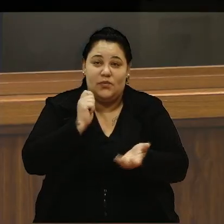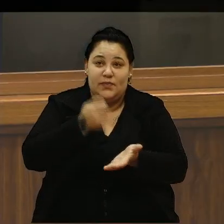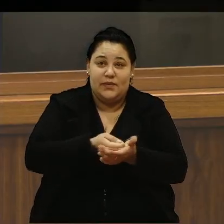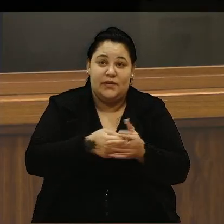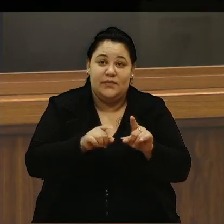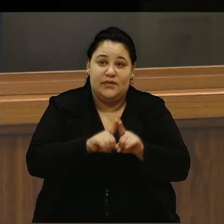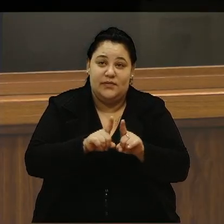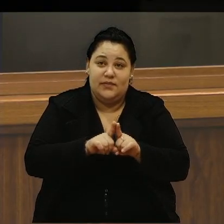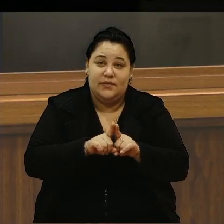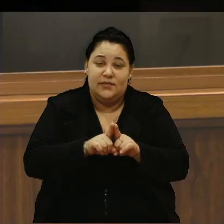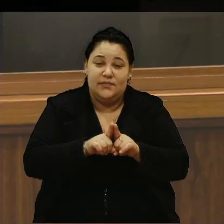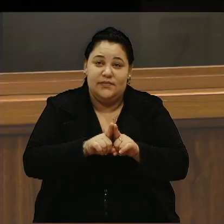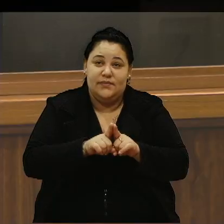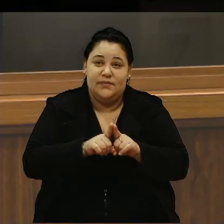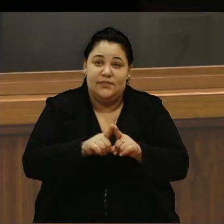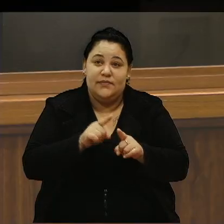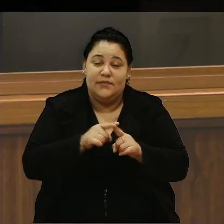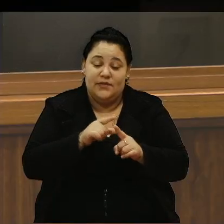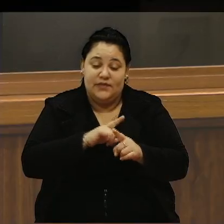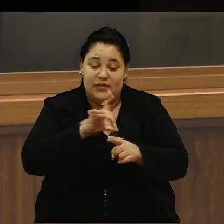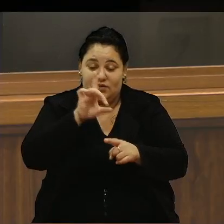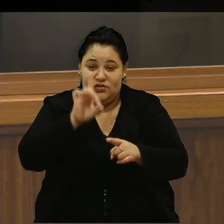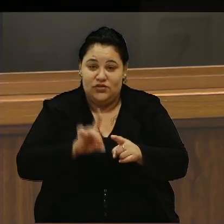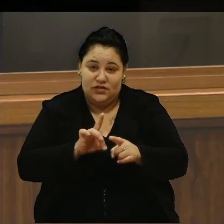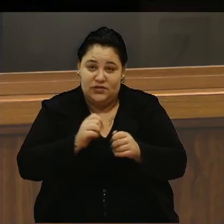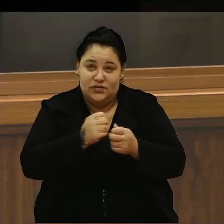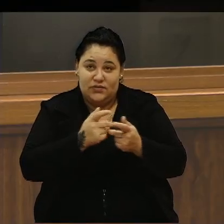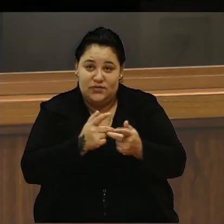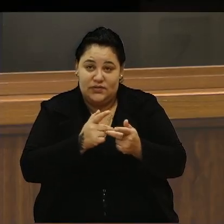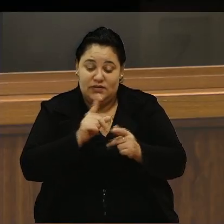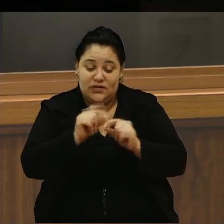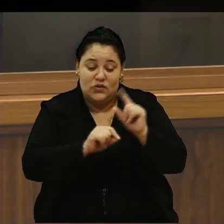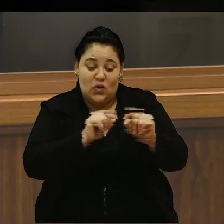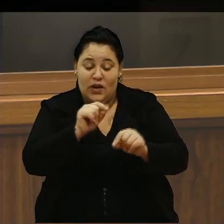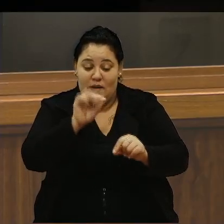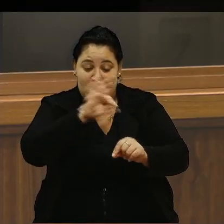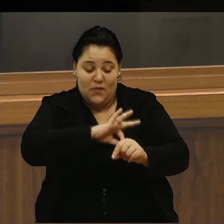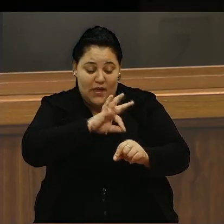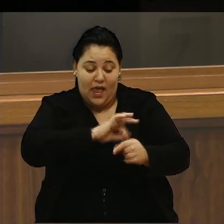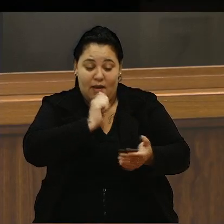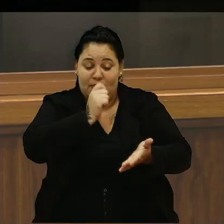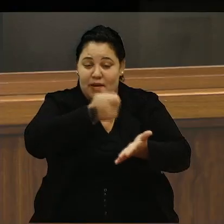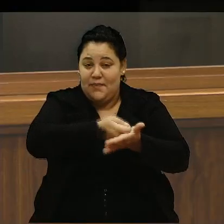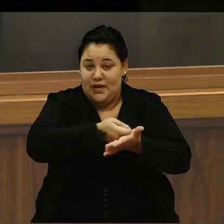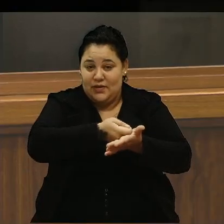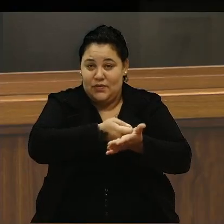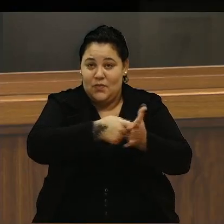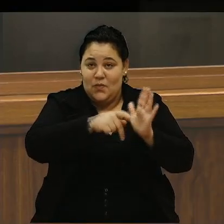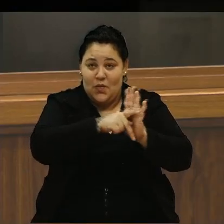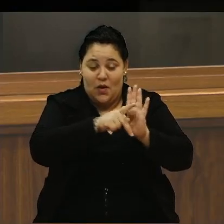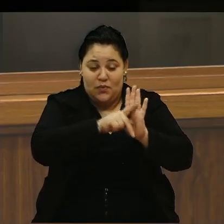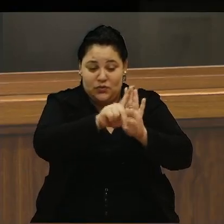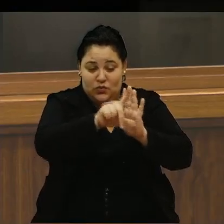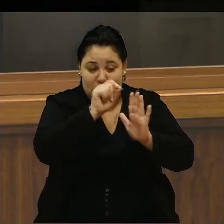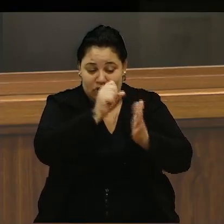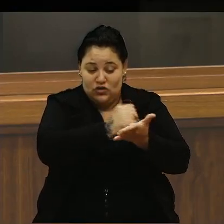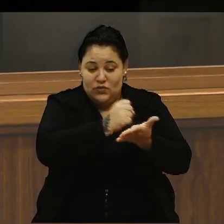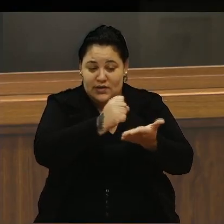Desde que ele terá direito à percepção no caso de optar pela remuneração do seu cargo efetivo,